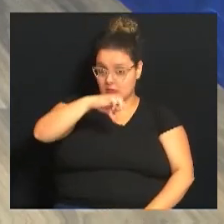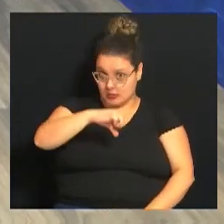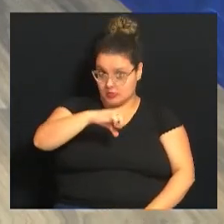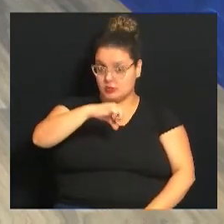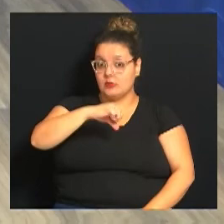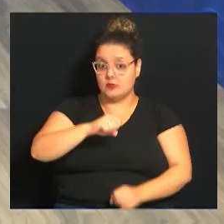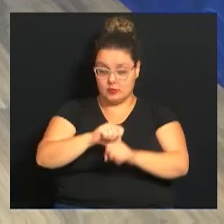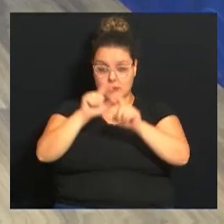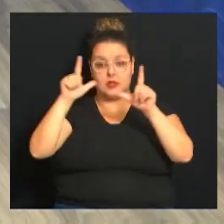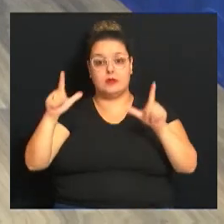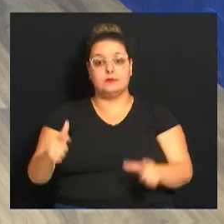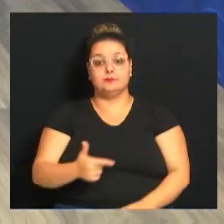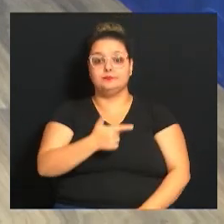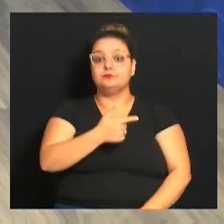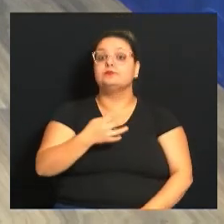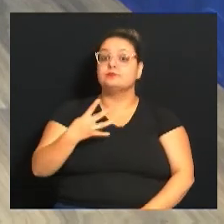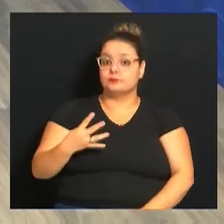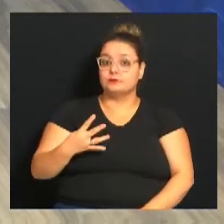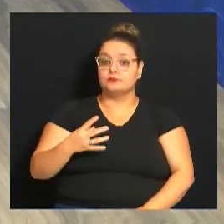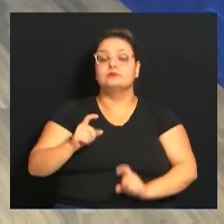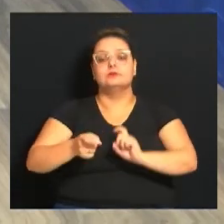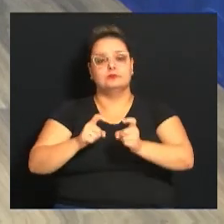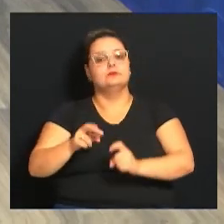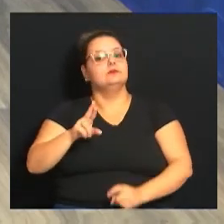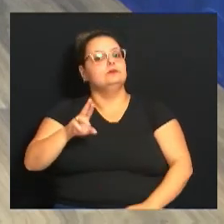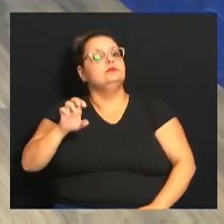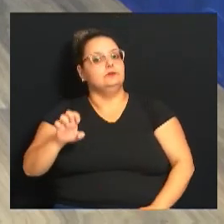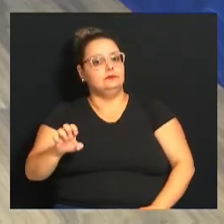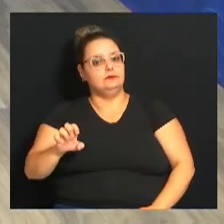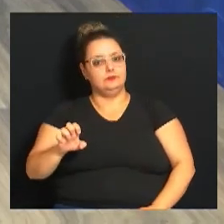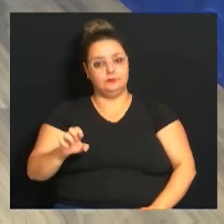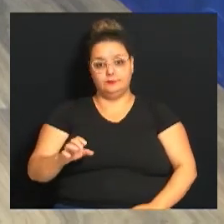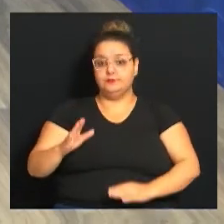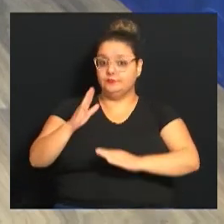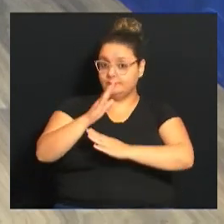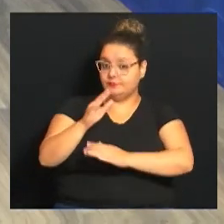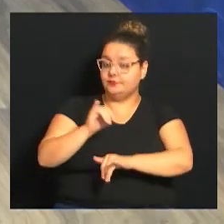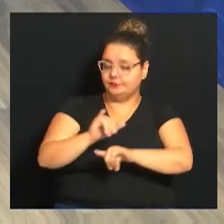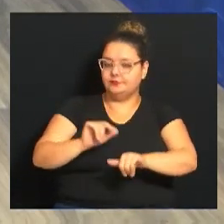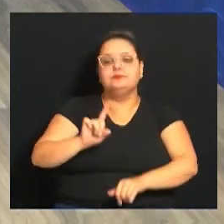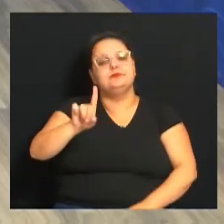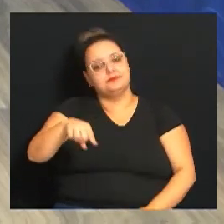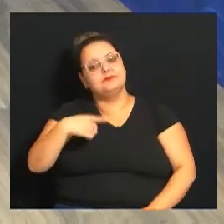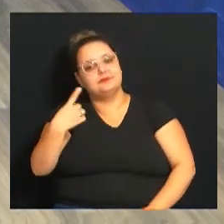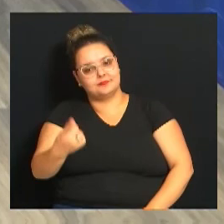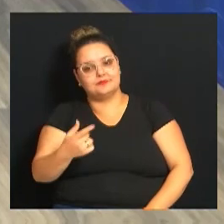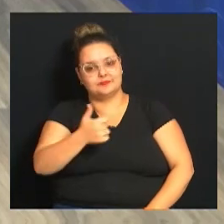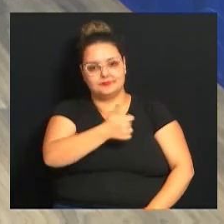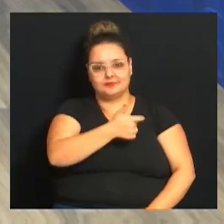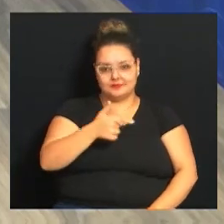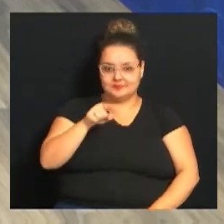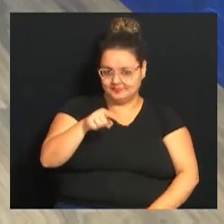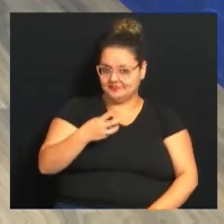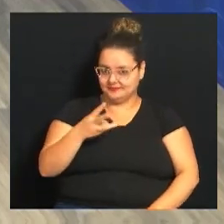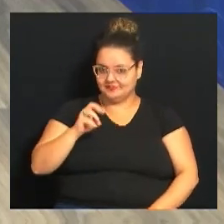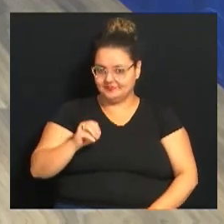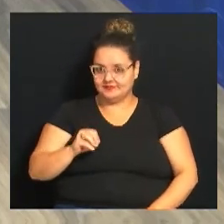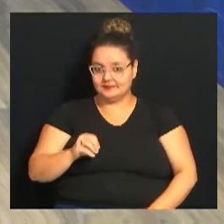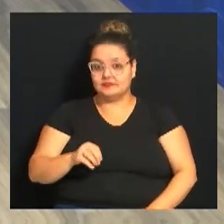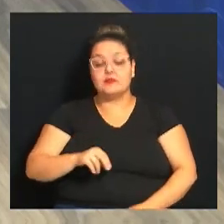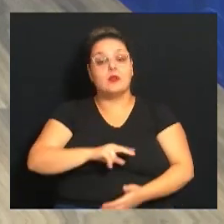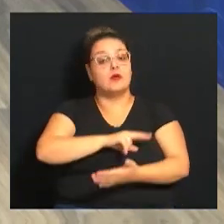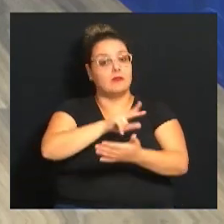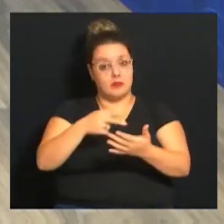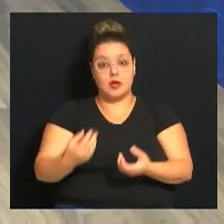tem a 24ª reunião extraordinária e o Câmara Notícias chega depois, ao 12h30, com muitas